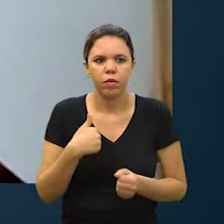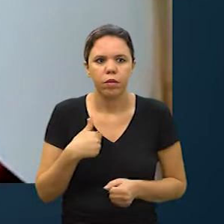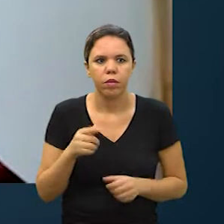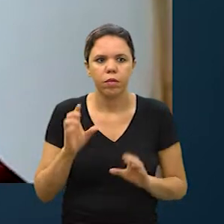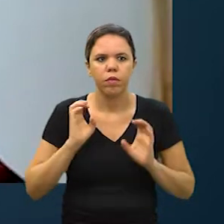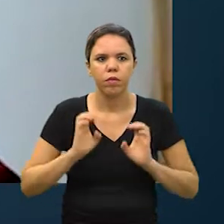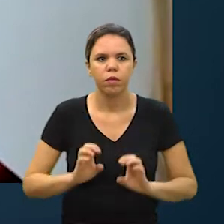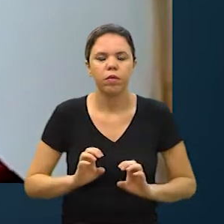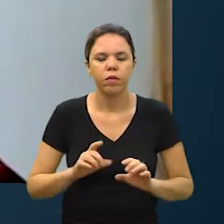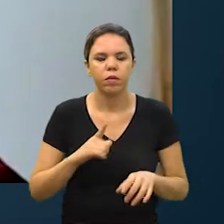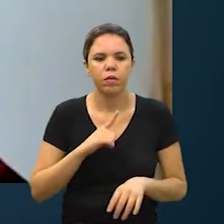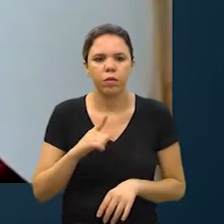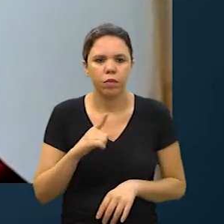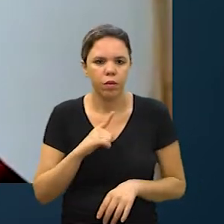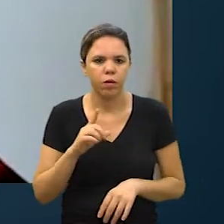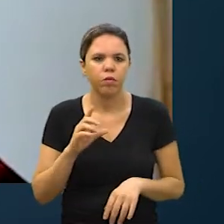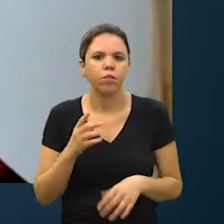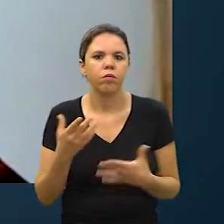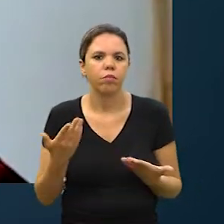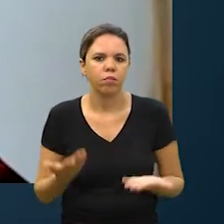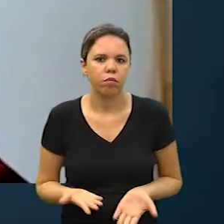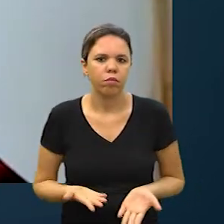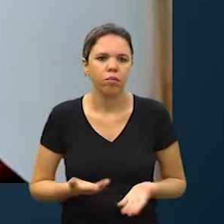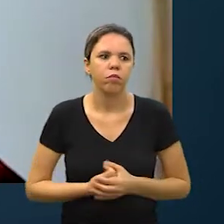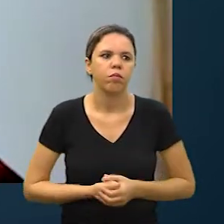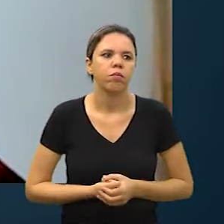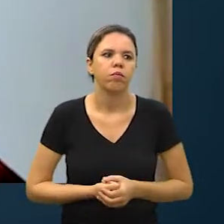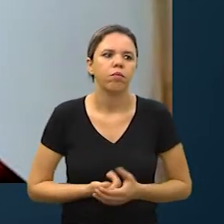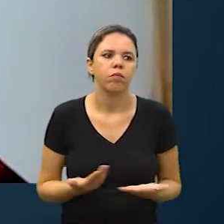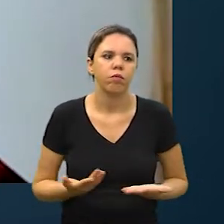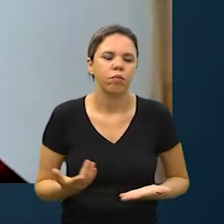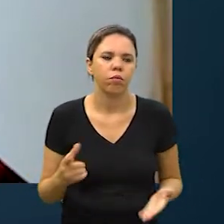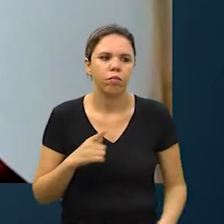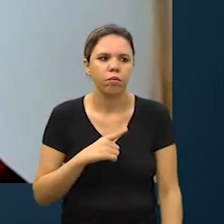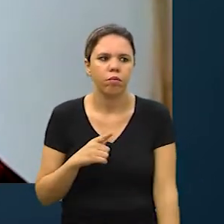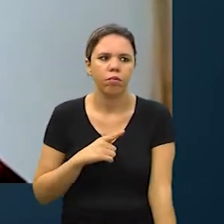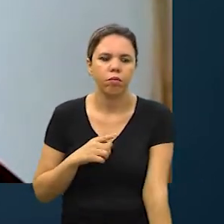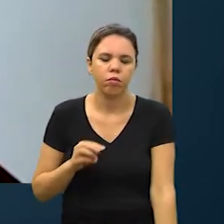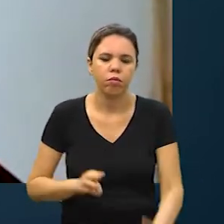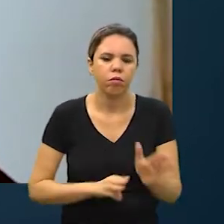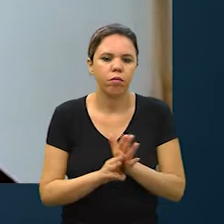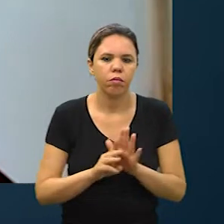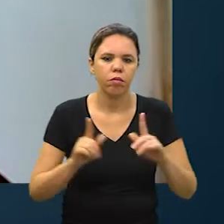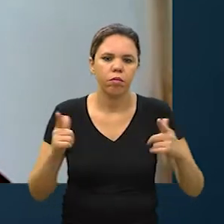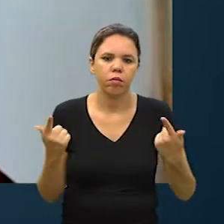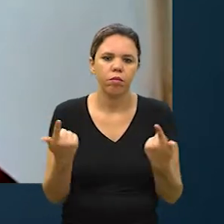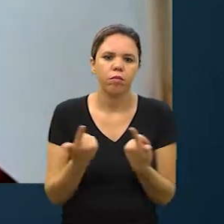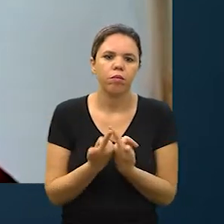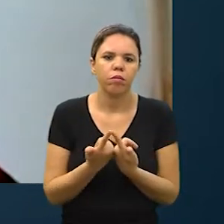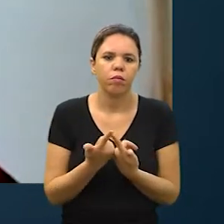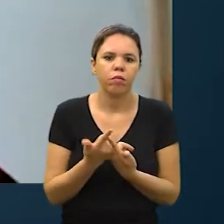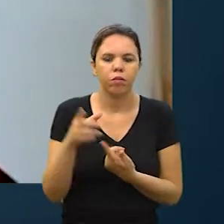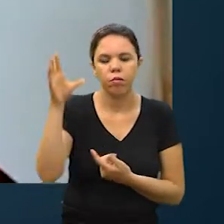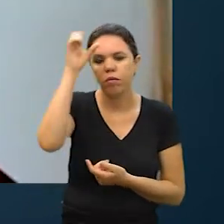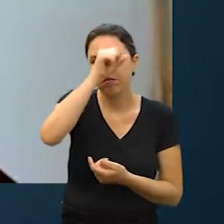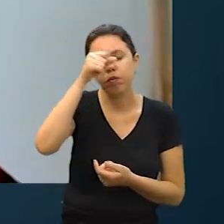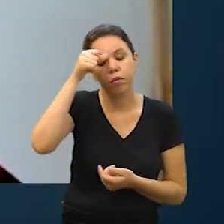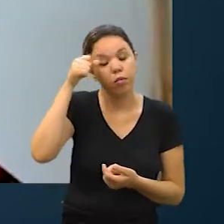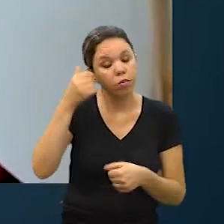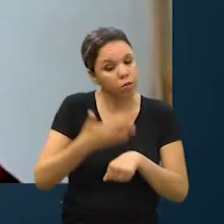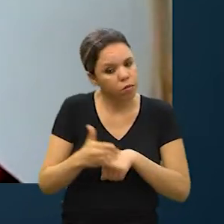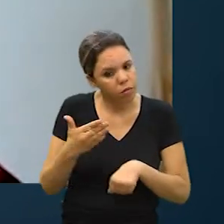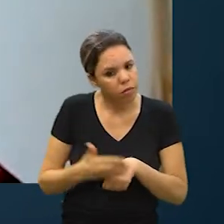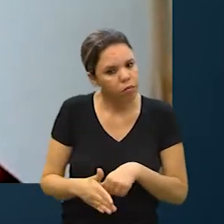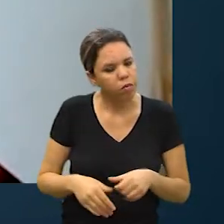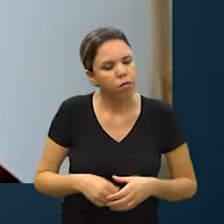que é a disciplina. A gente tem, hoje, um método de gestão que foi aprendido ali